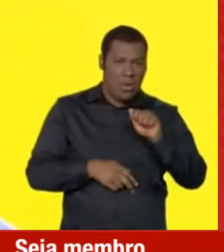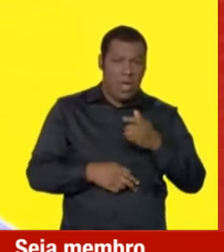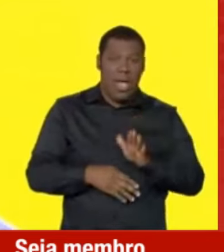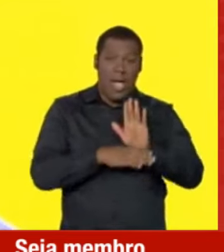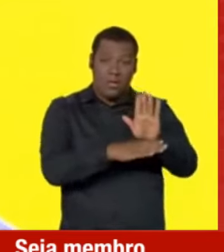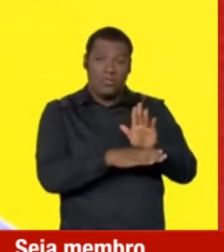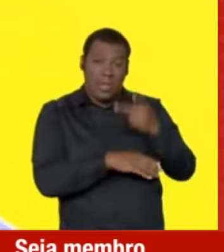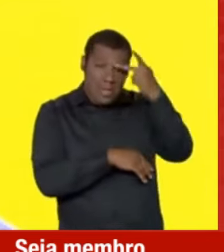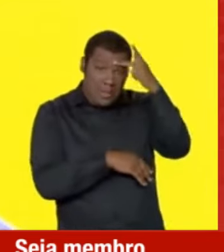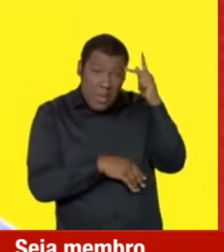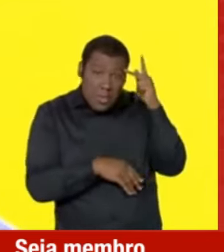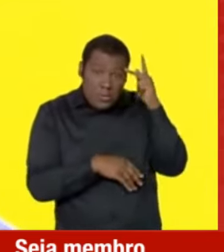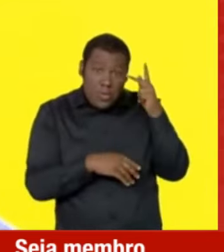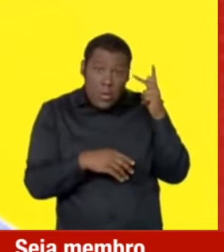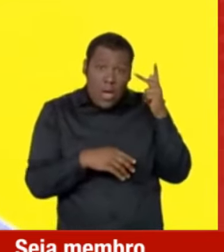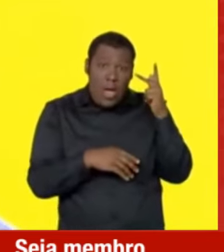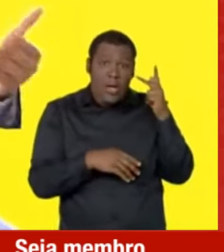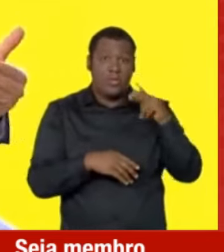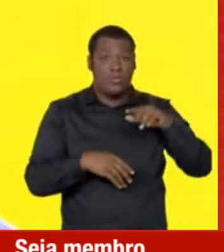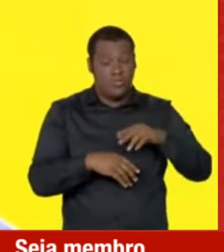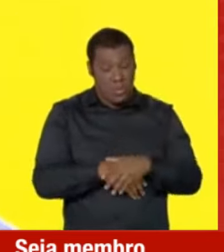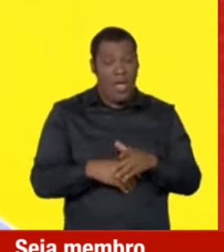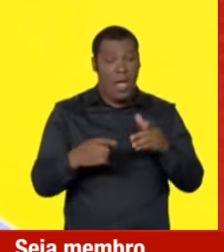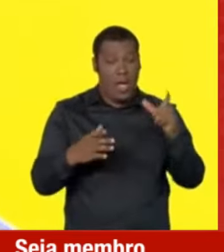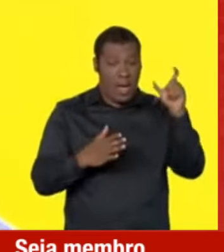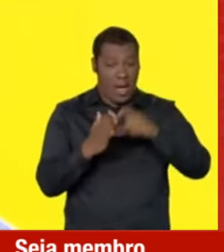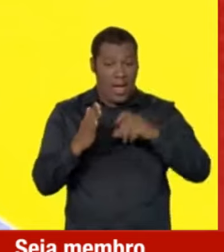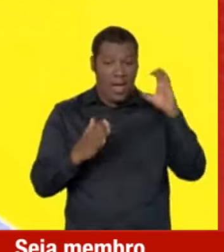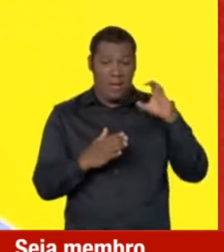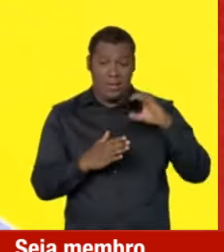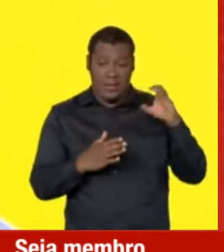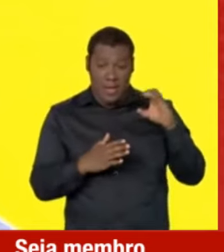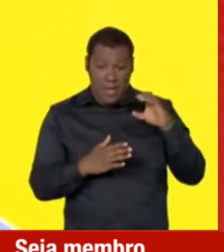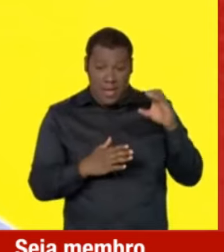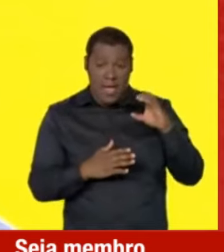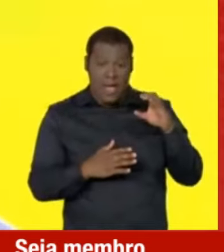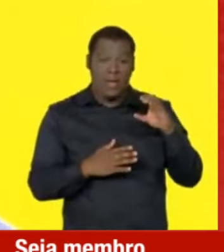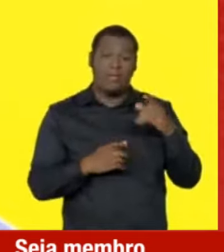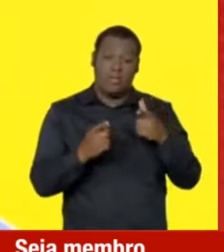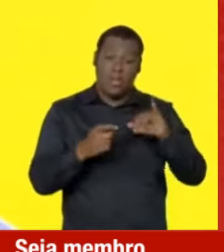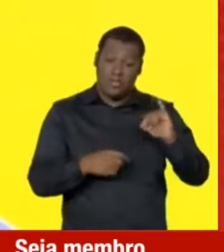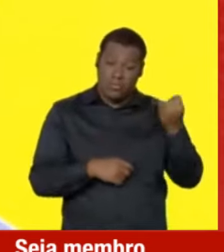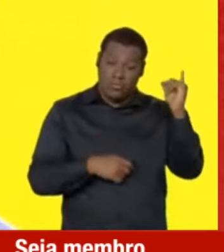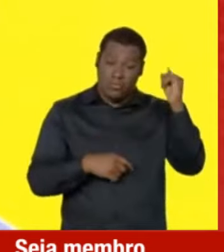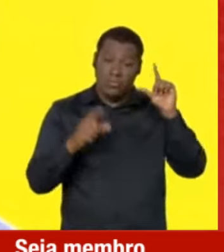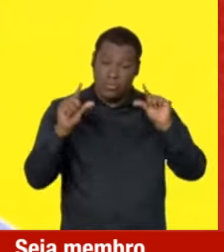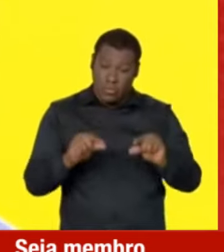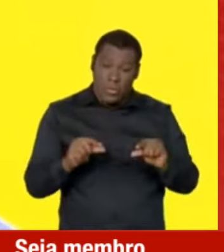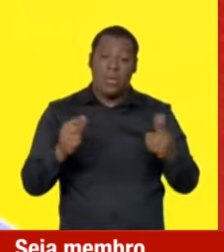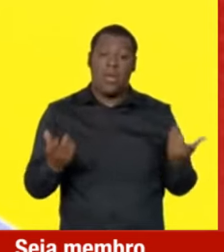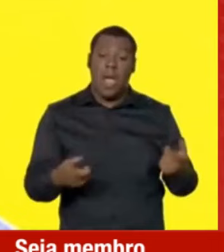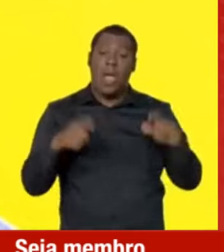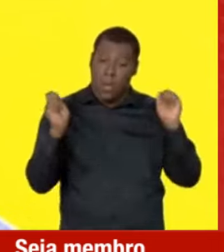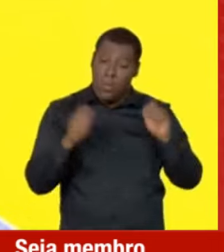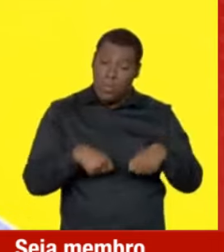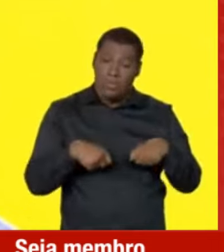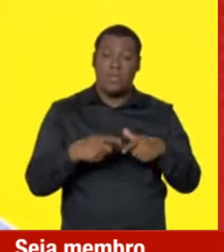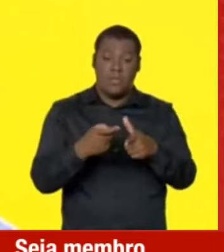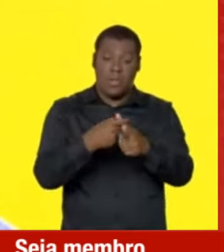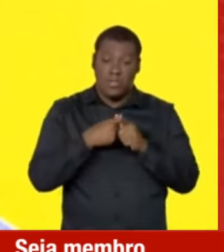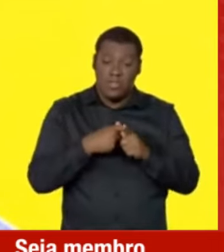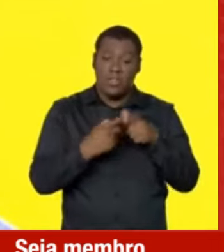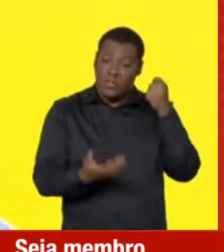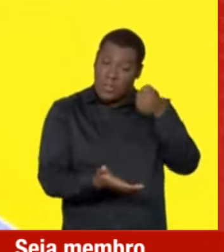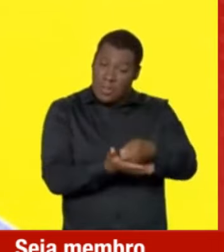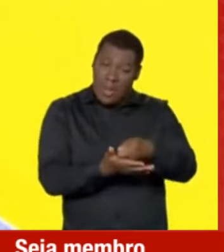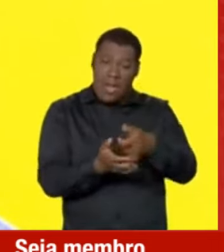a espoliação dos trabalhadores por taxas abusivas. Tudo isso está em curso, mas o que está sendo lançado